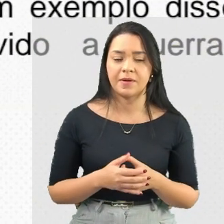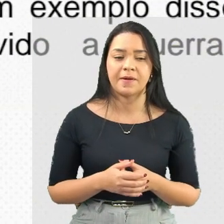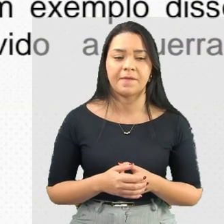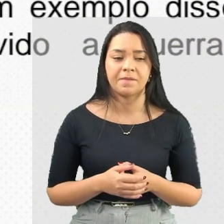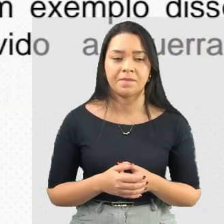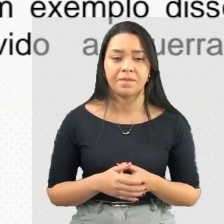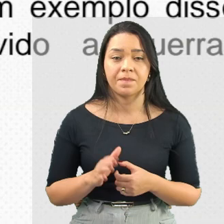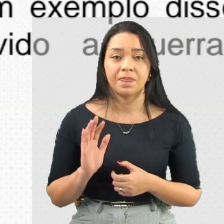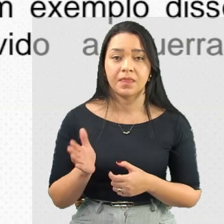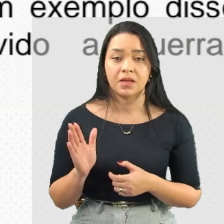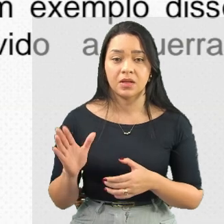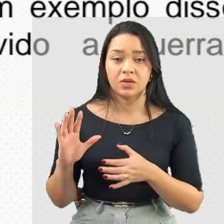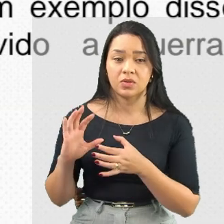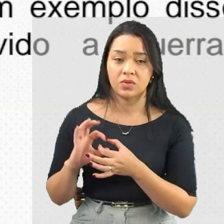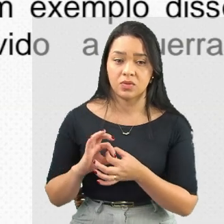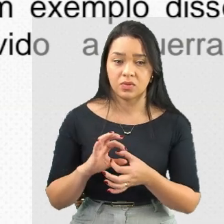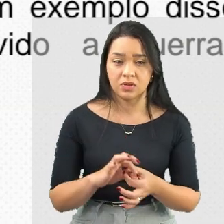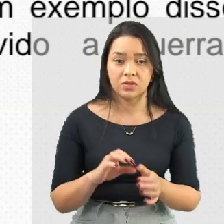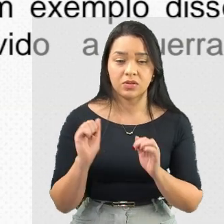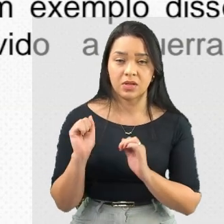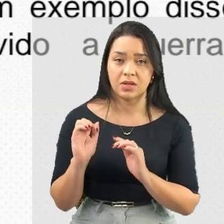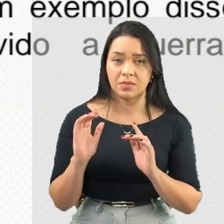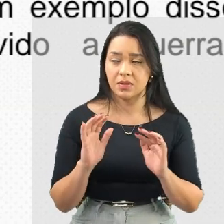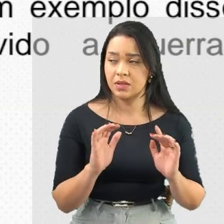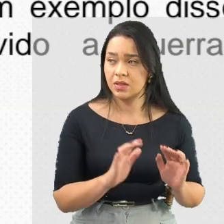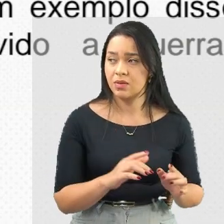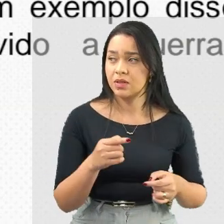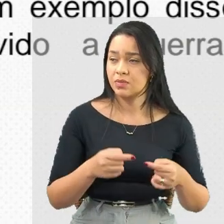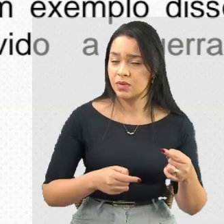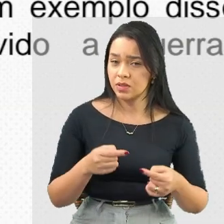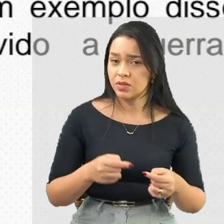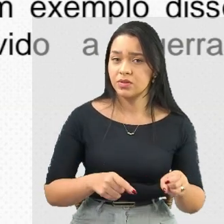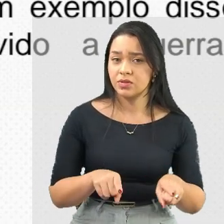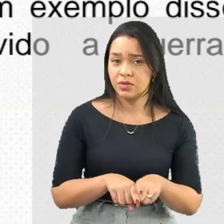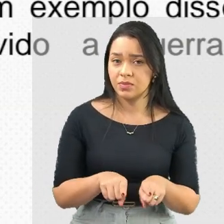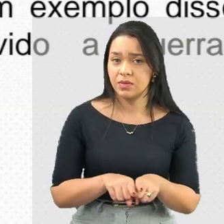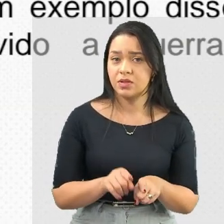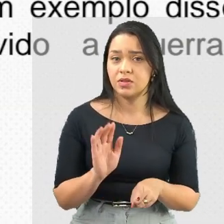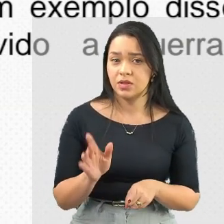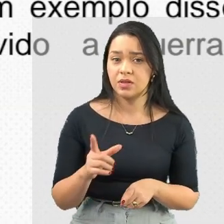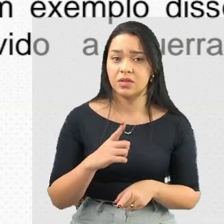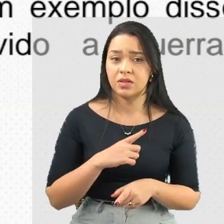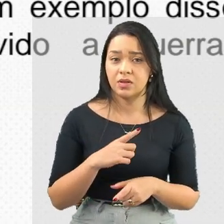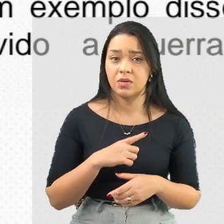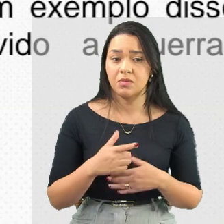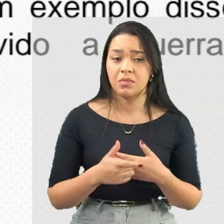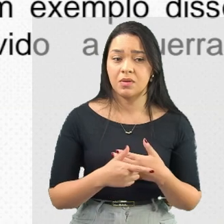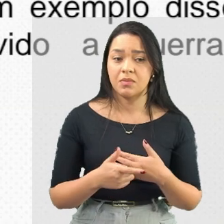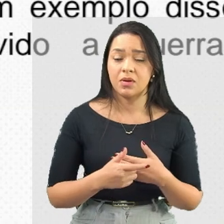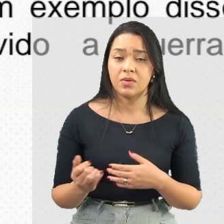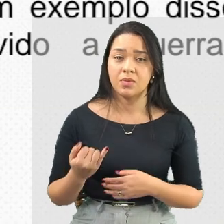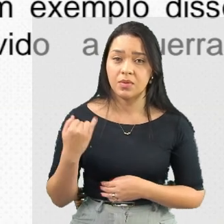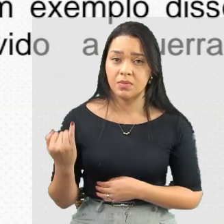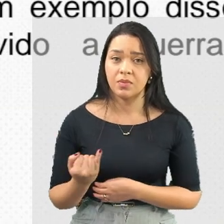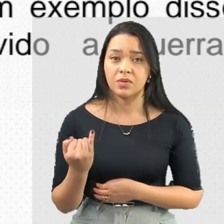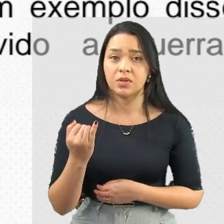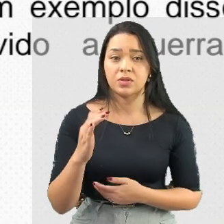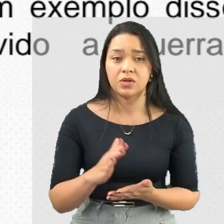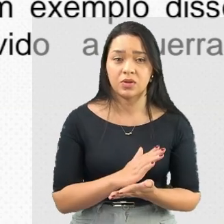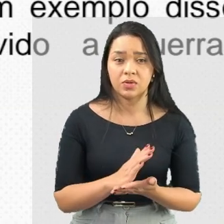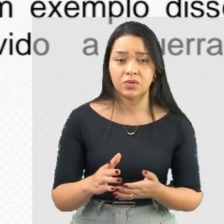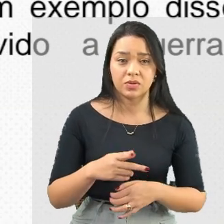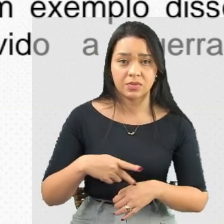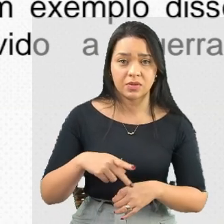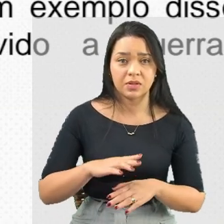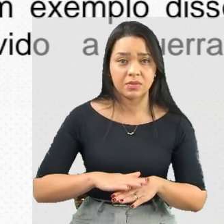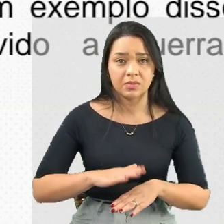No contexto, tá, da imigração, as políticas migratórias também desempenham um papel importante. Alguns países adotam políticas